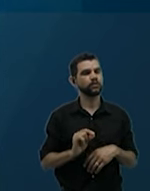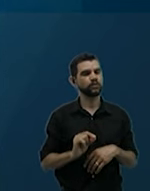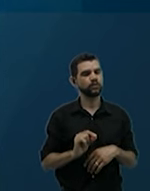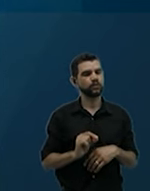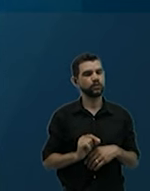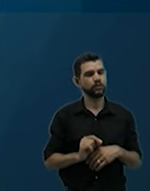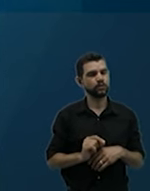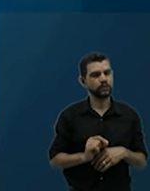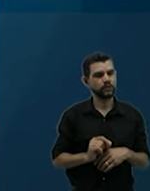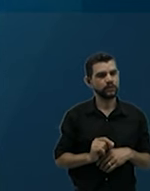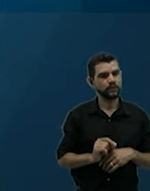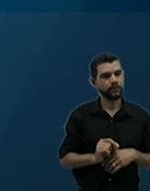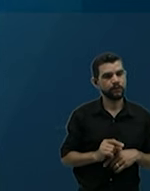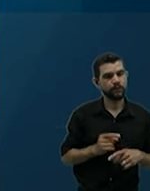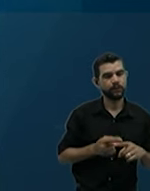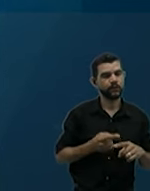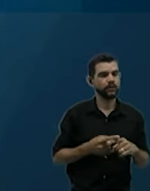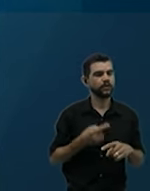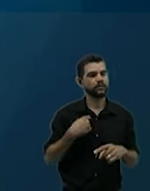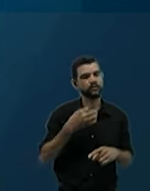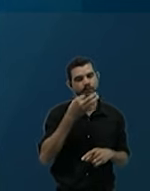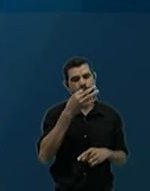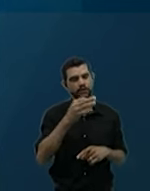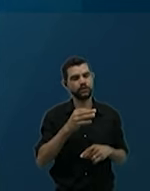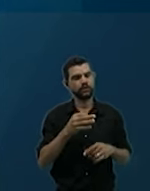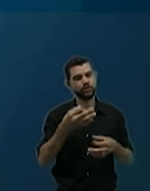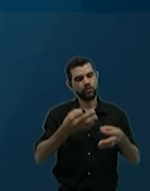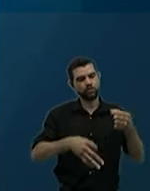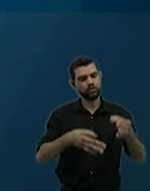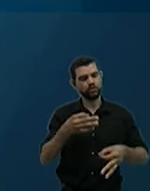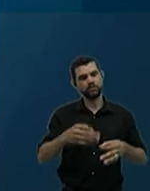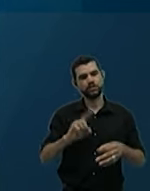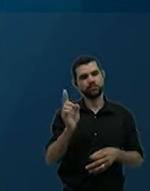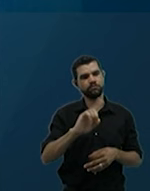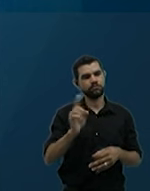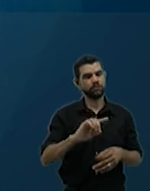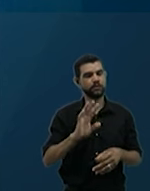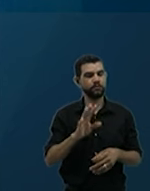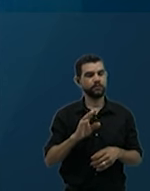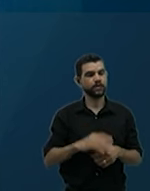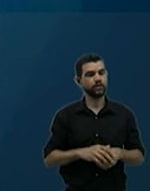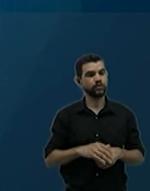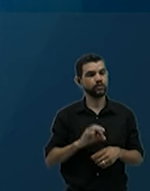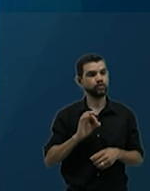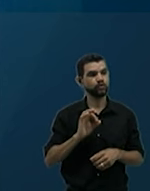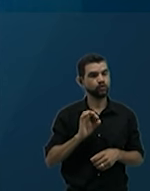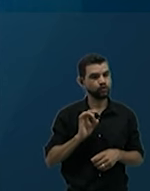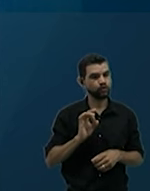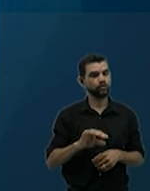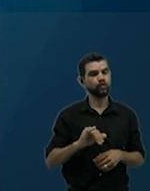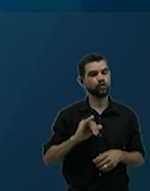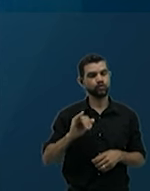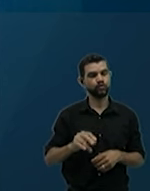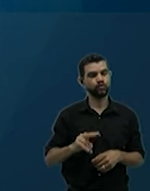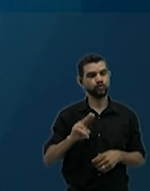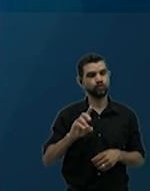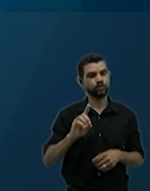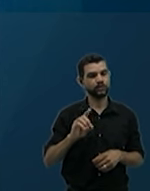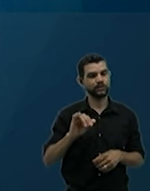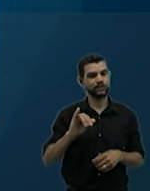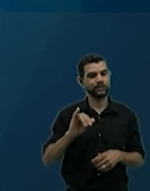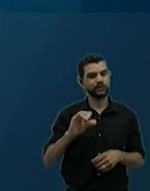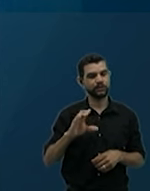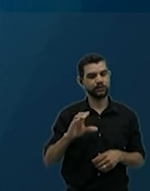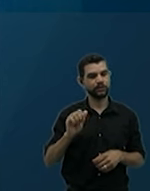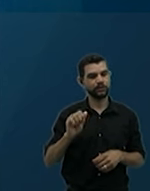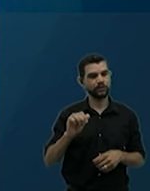sim de aspecto não administrativo, mas eventual, um algo parecido com a nulidade de algibeira ali, de bolso, olha, veja bem, o